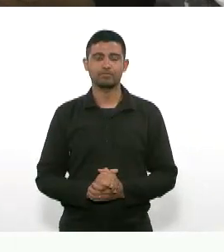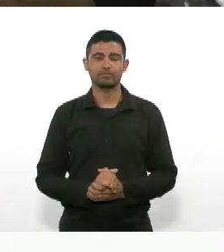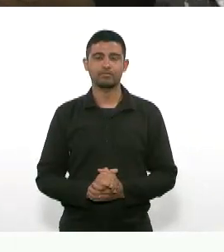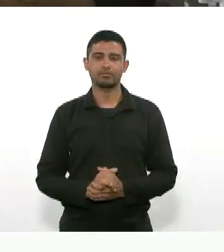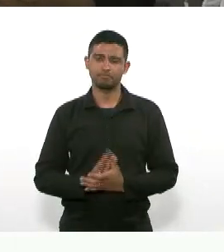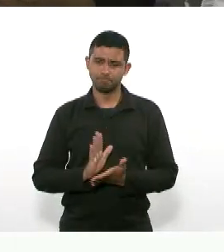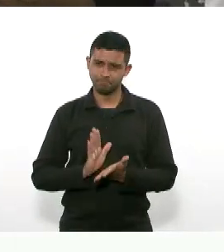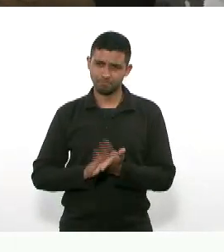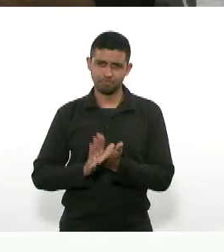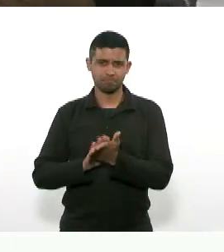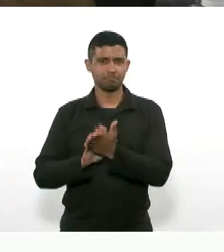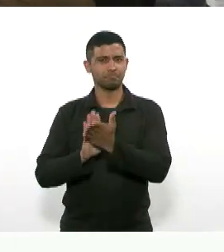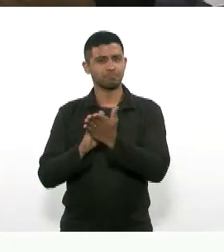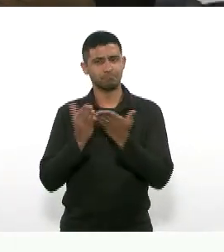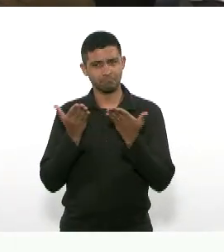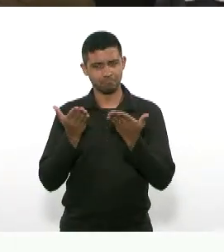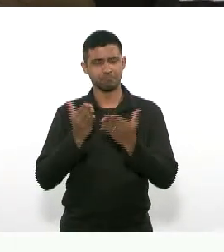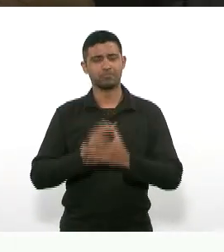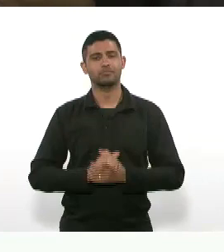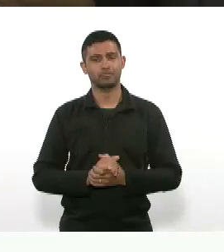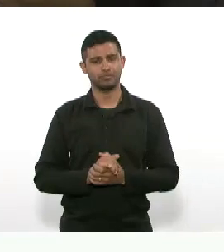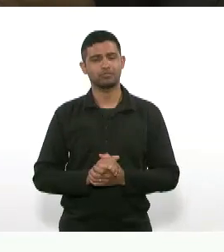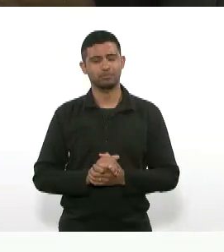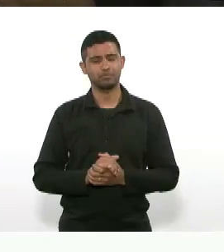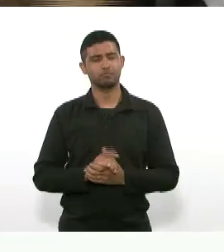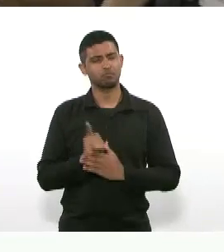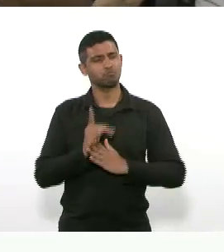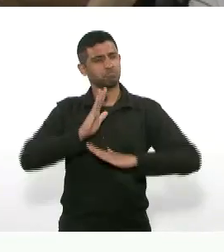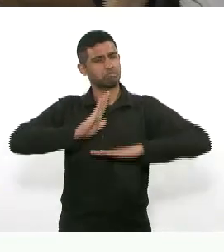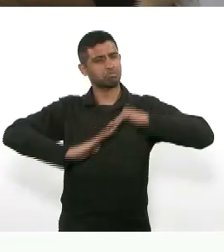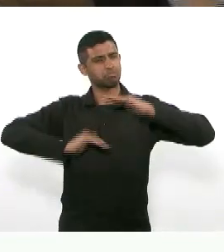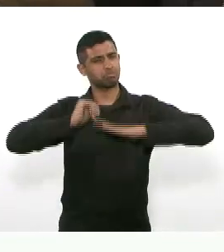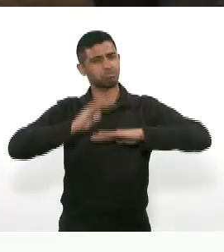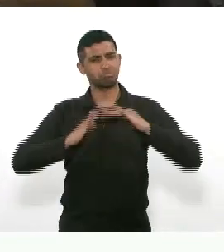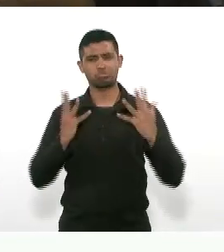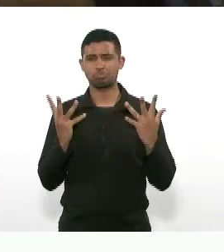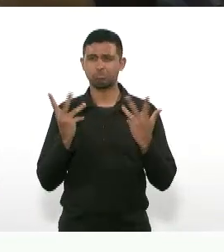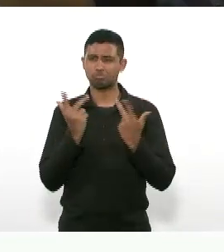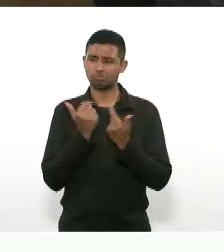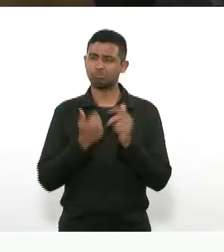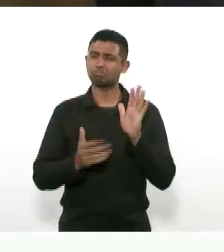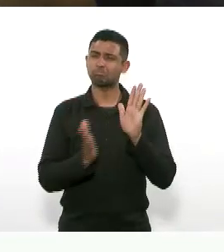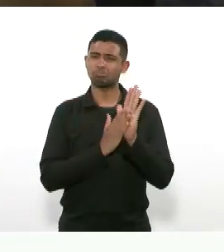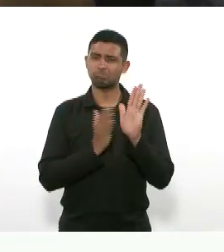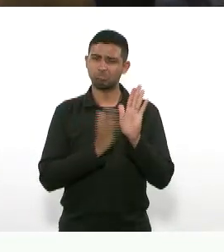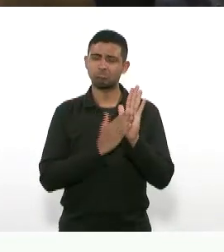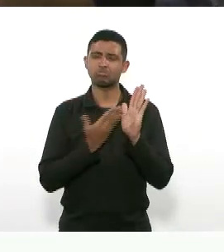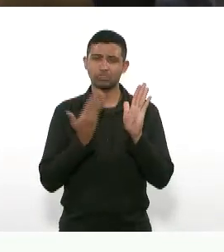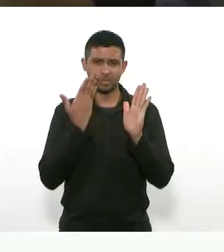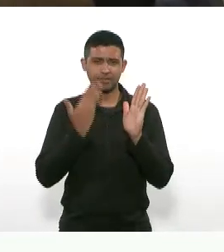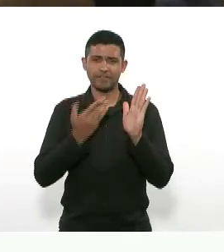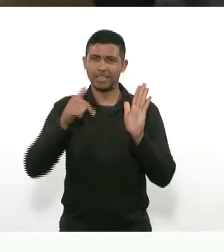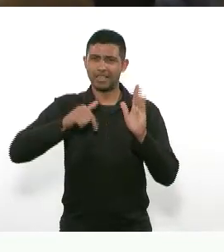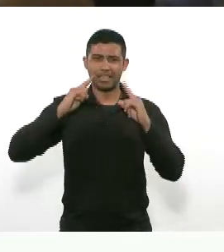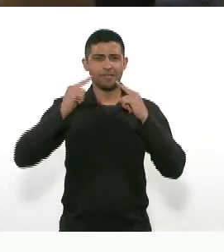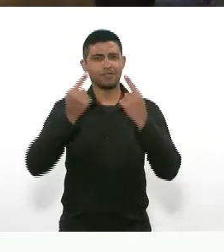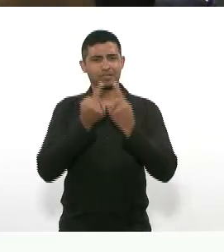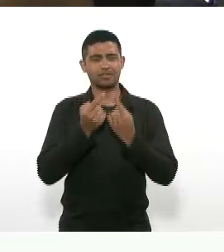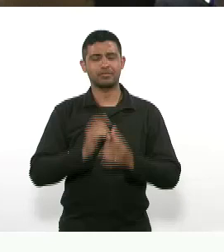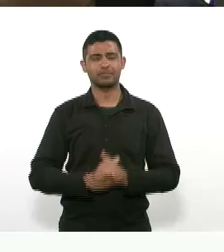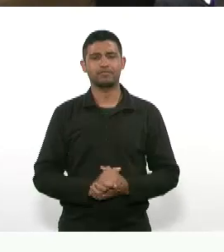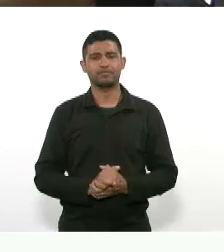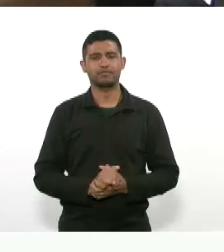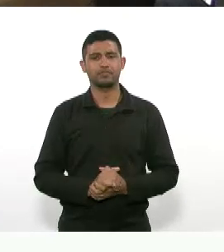parabenizo por essa excelente proposta, né, dessa audiência.